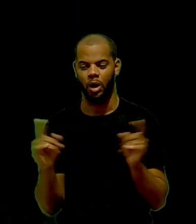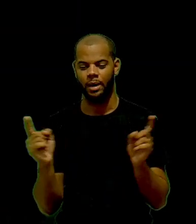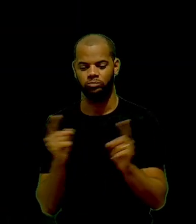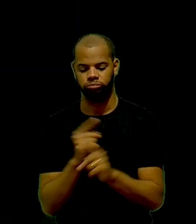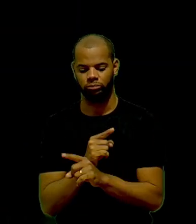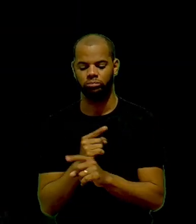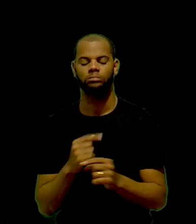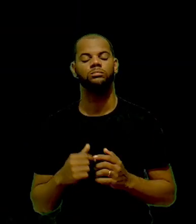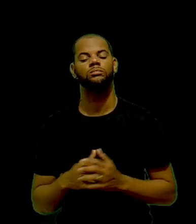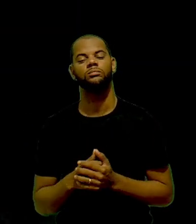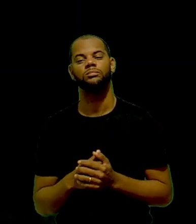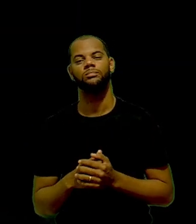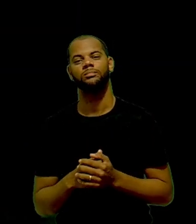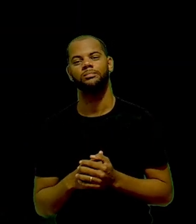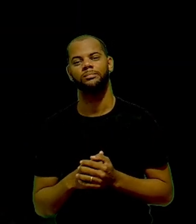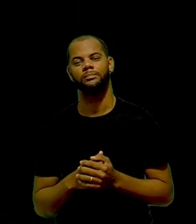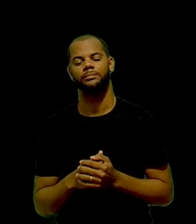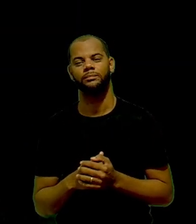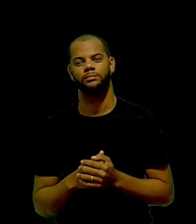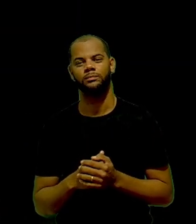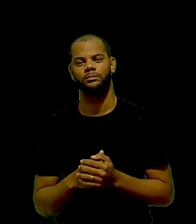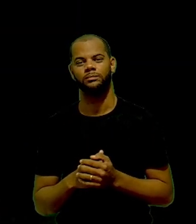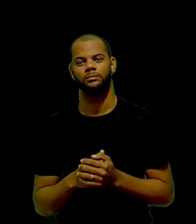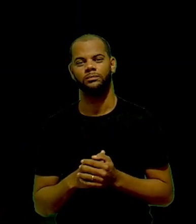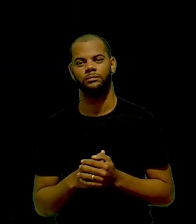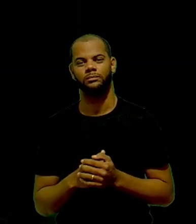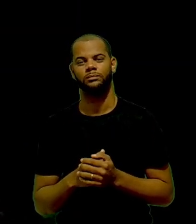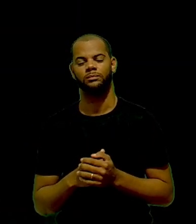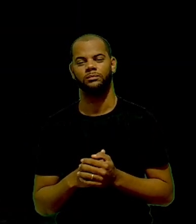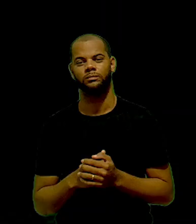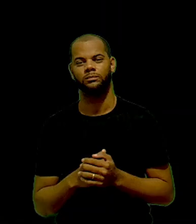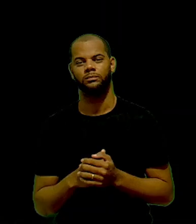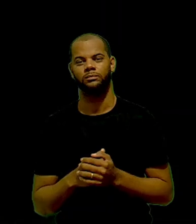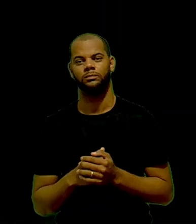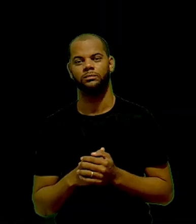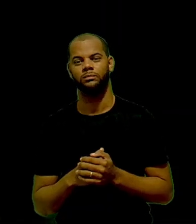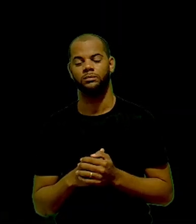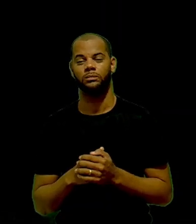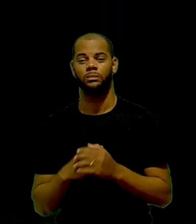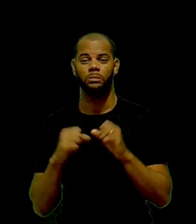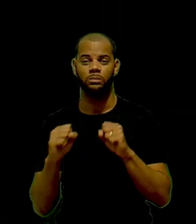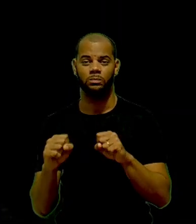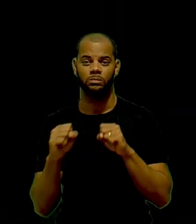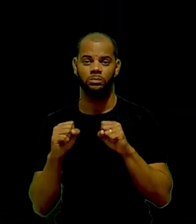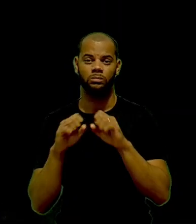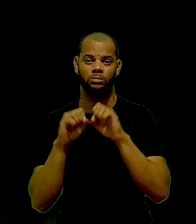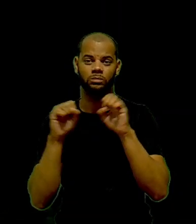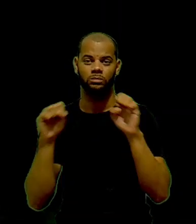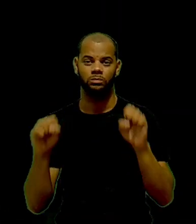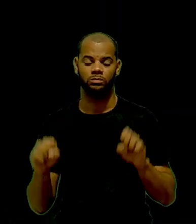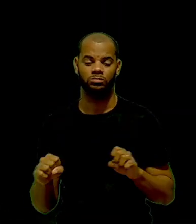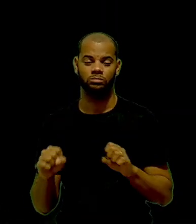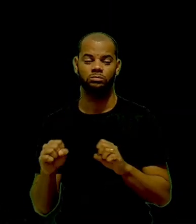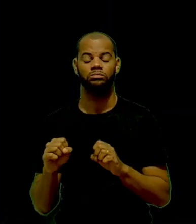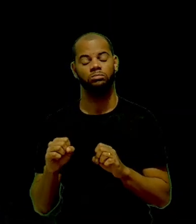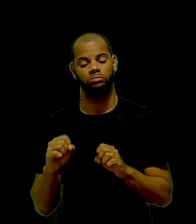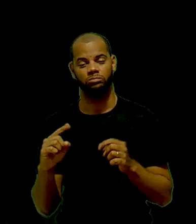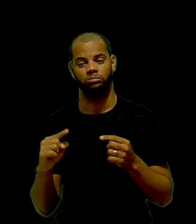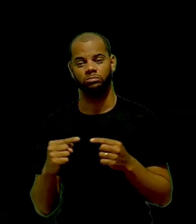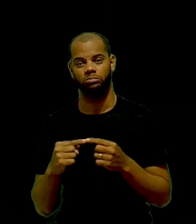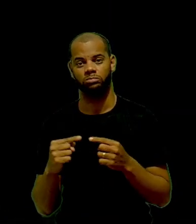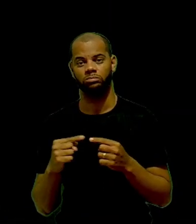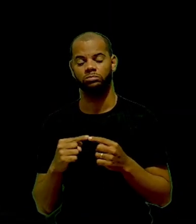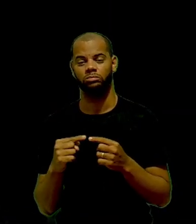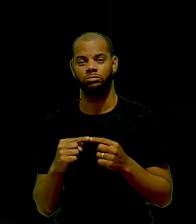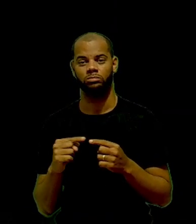ainda, quando eu posso usar esse sistema sincronizado com a rede, para ajudar a rede